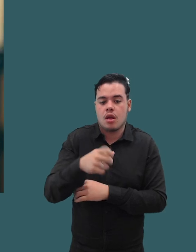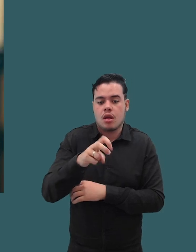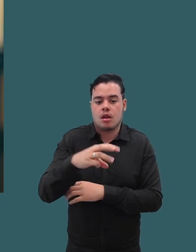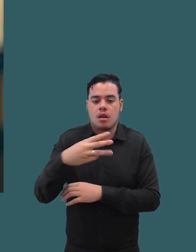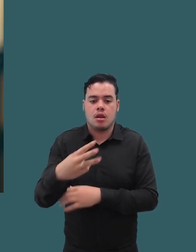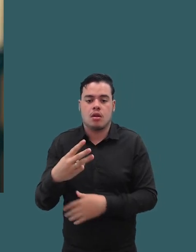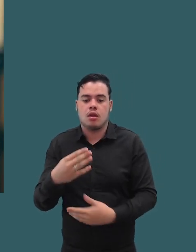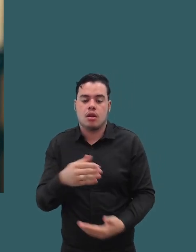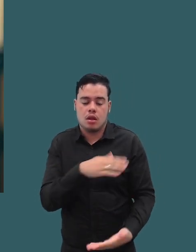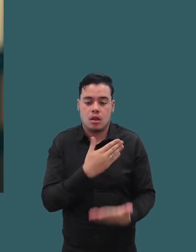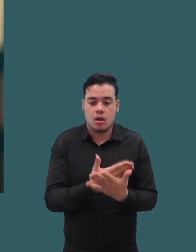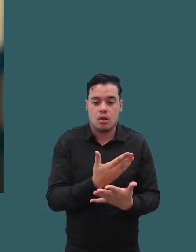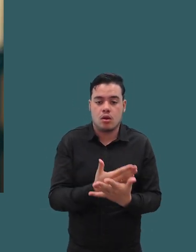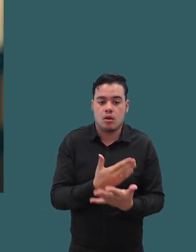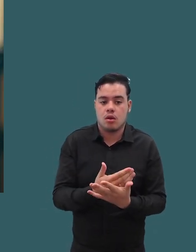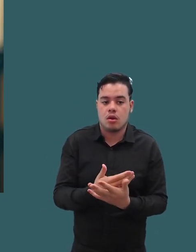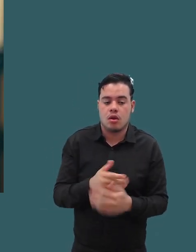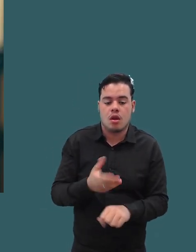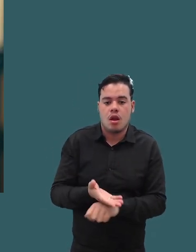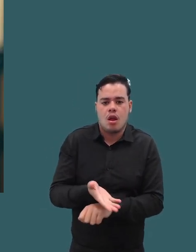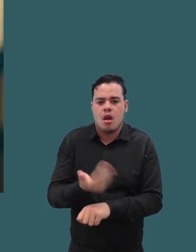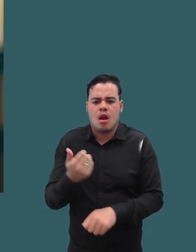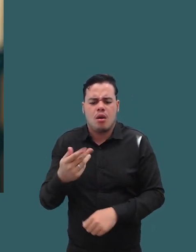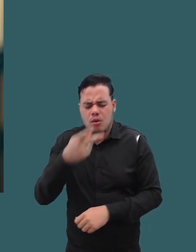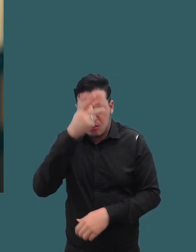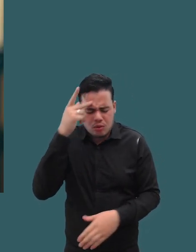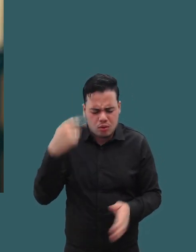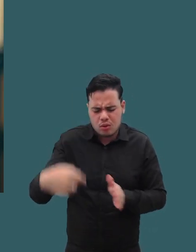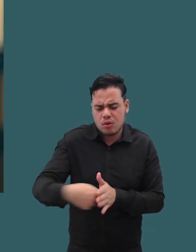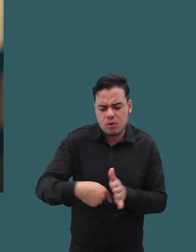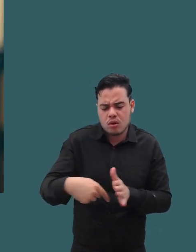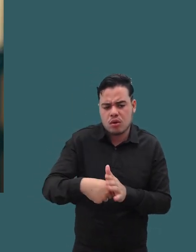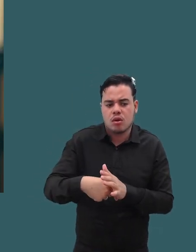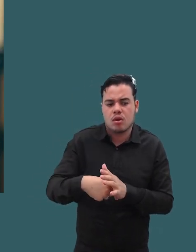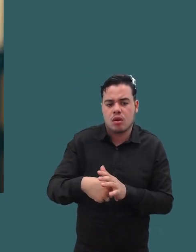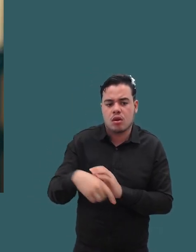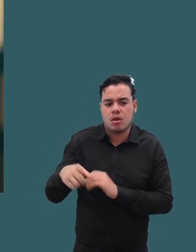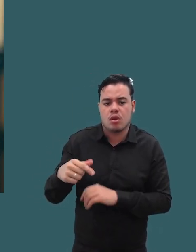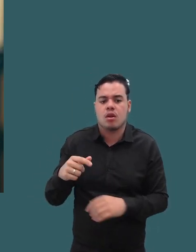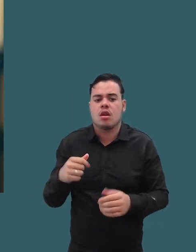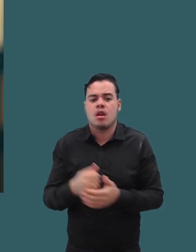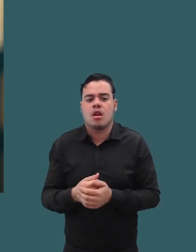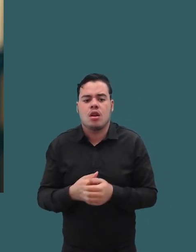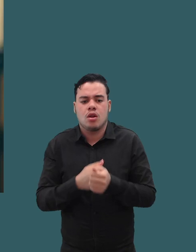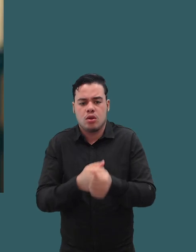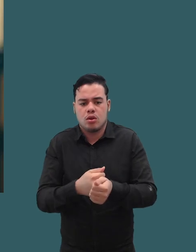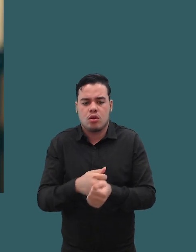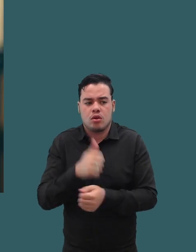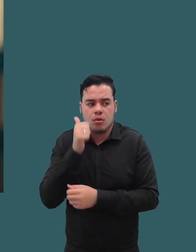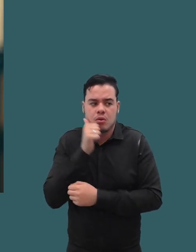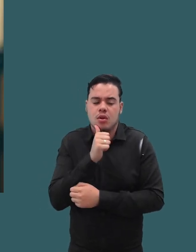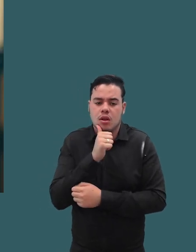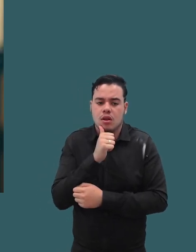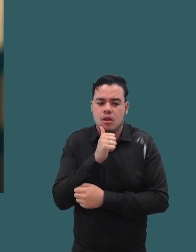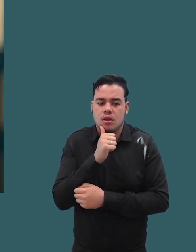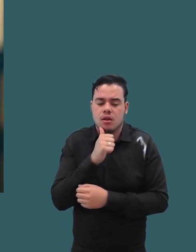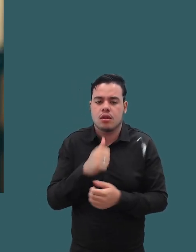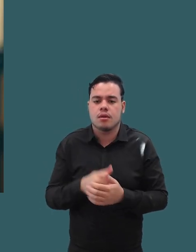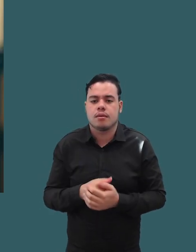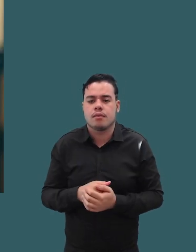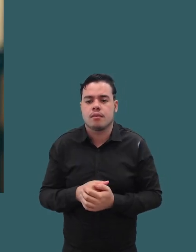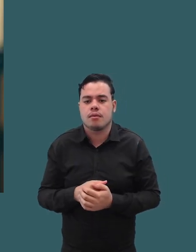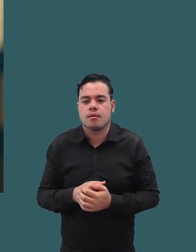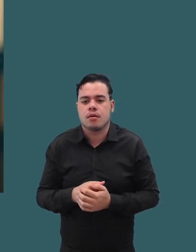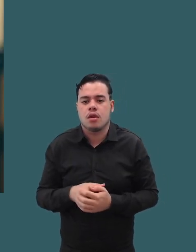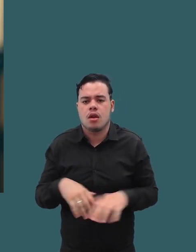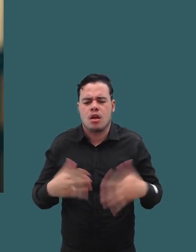153 estudantes. A maioria dos pesquisadores dos grupos também é constituída por mulheres, mais de 61%. Assim como